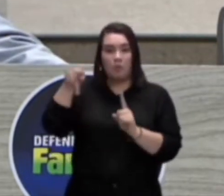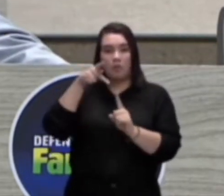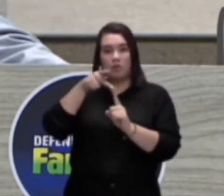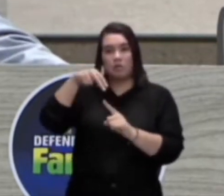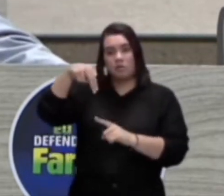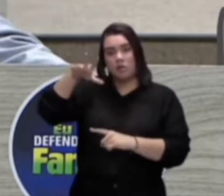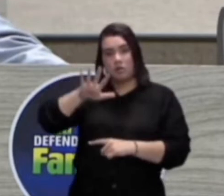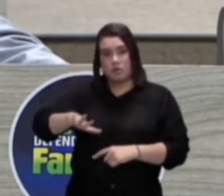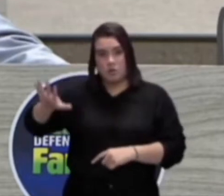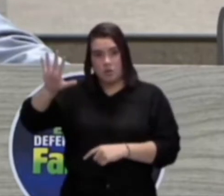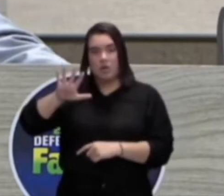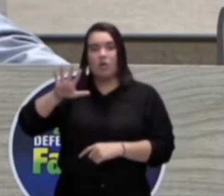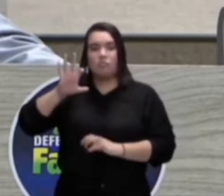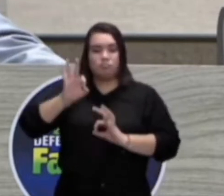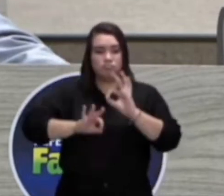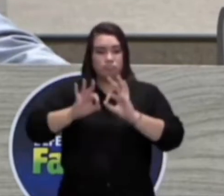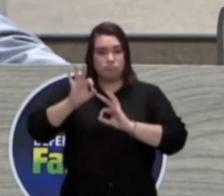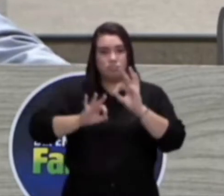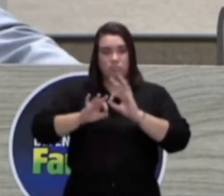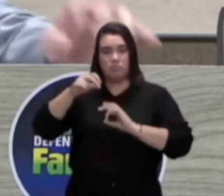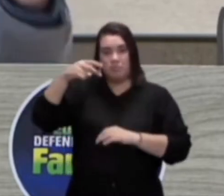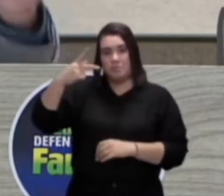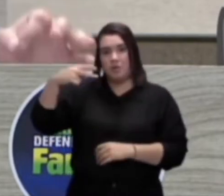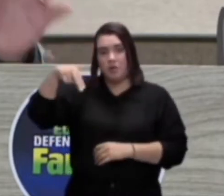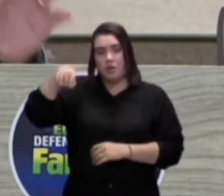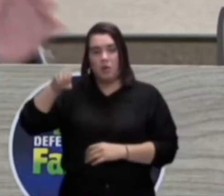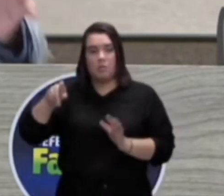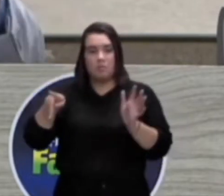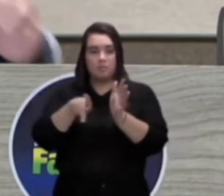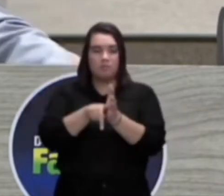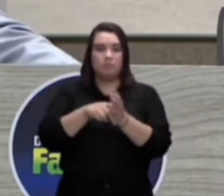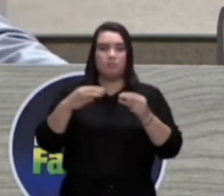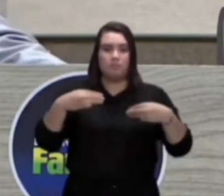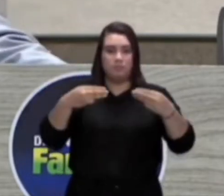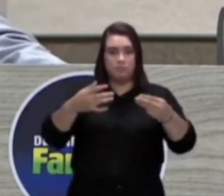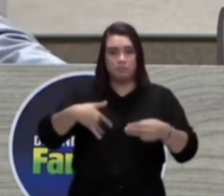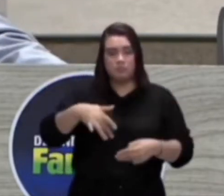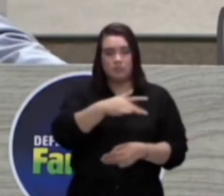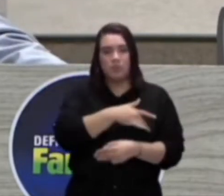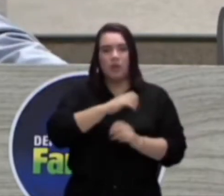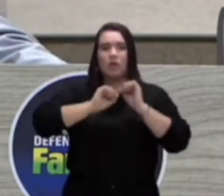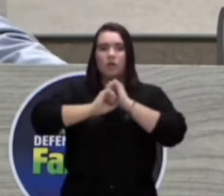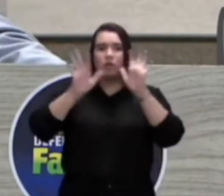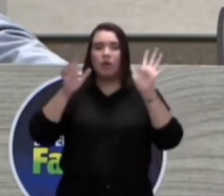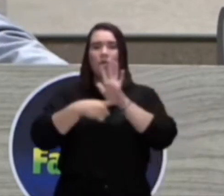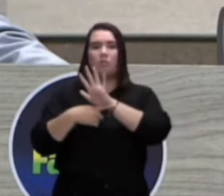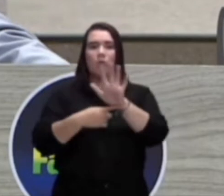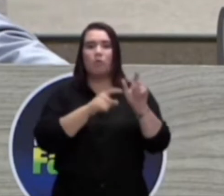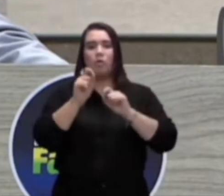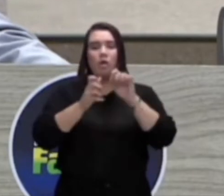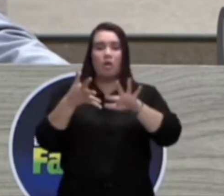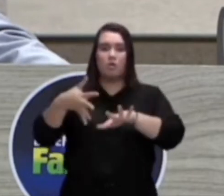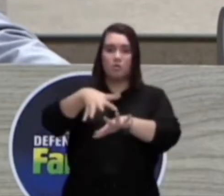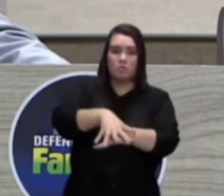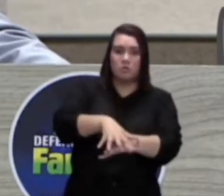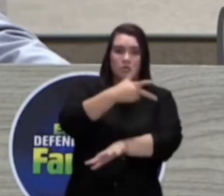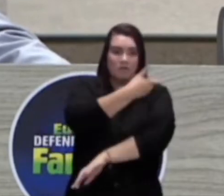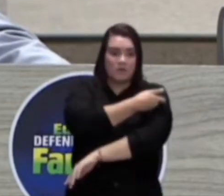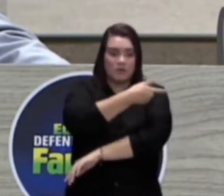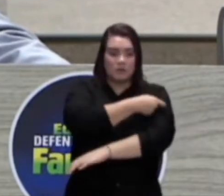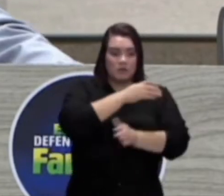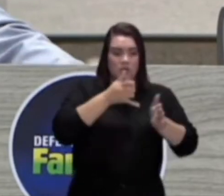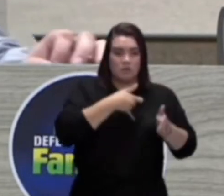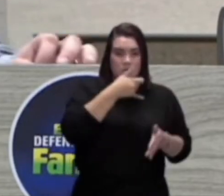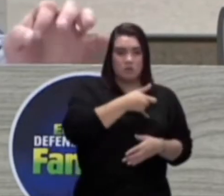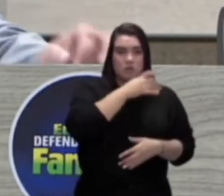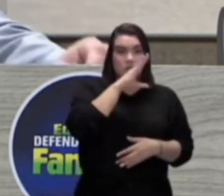Operacionalização, PNO, do Ministério da Saúde, esclarece que a inclusão da vacina para crianças de 5 a 11 anos de